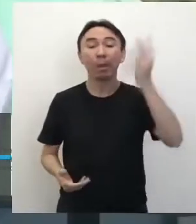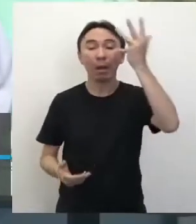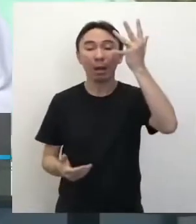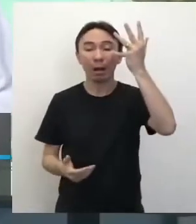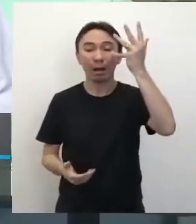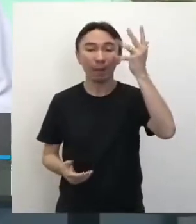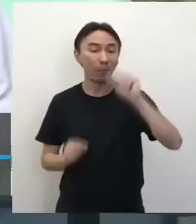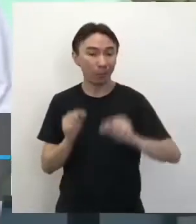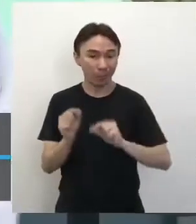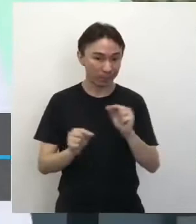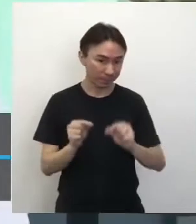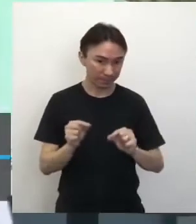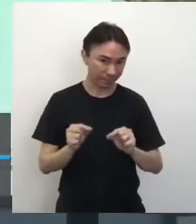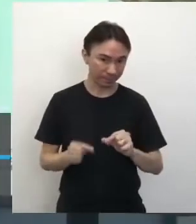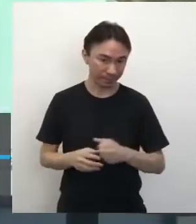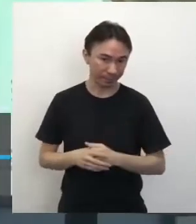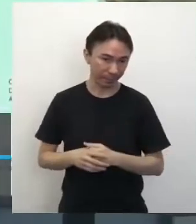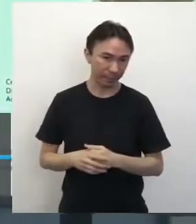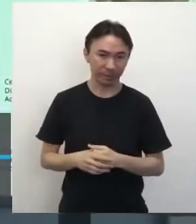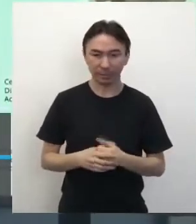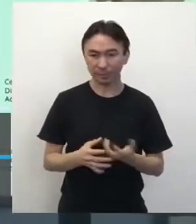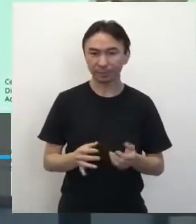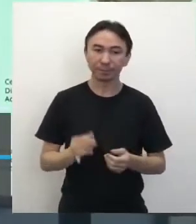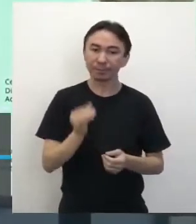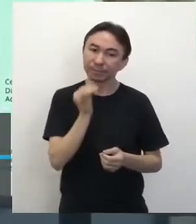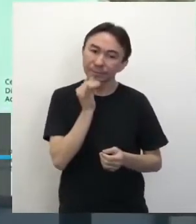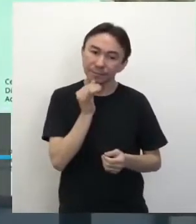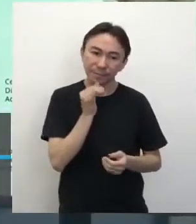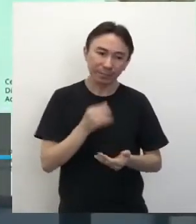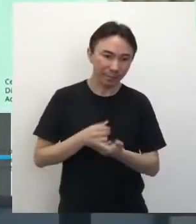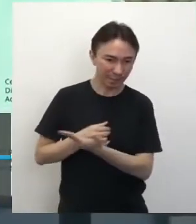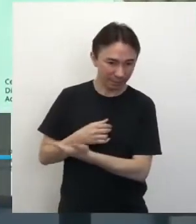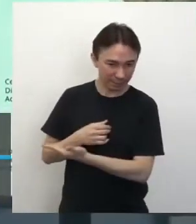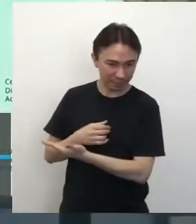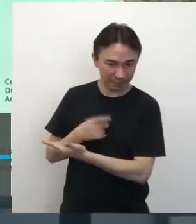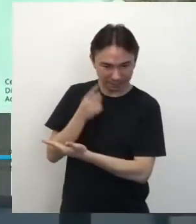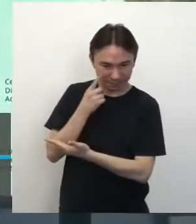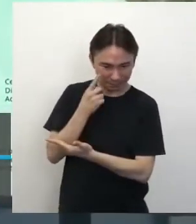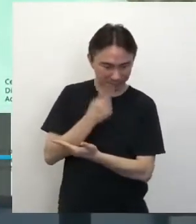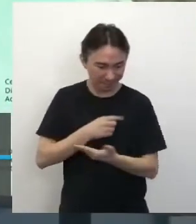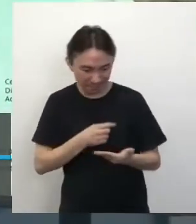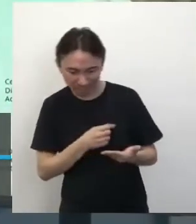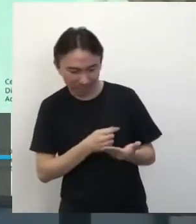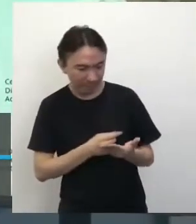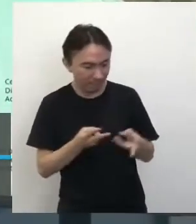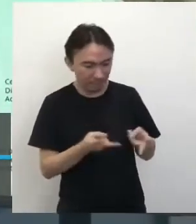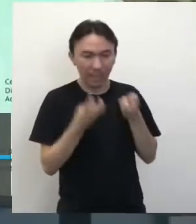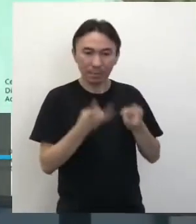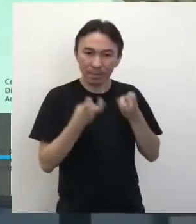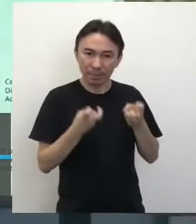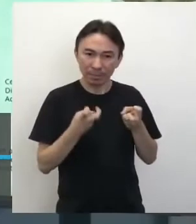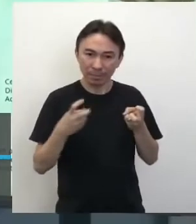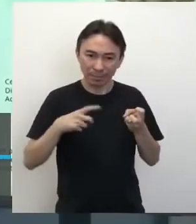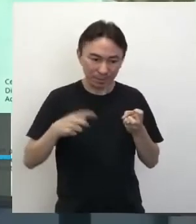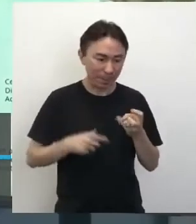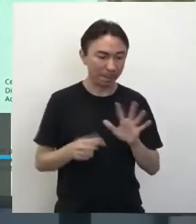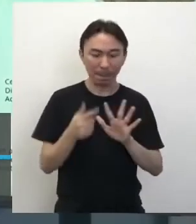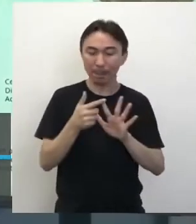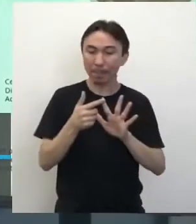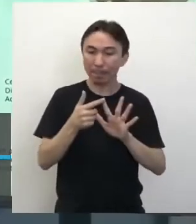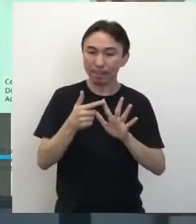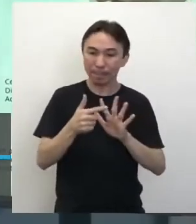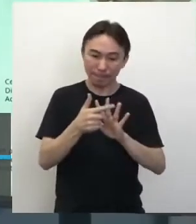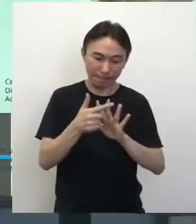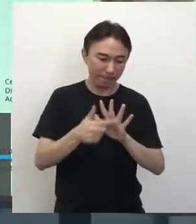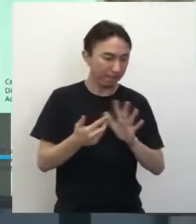Olha, para perceber se essa caneta aqui ela é lisa ou ela é áspera, eu vou ter um sensor aqui na ponta do meu dedo.